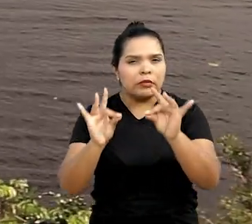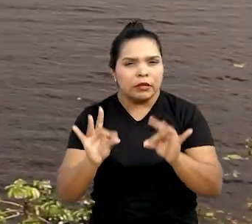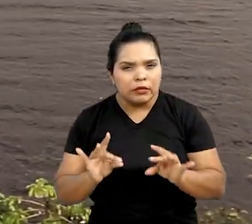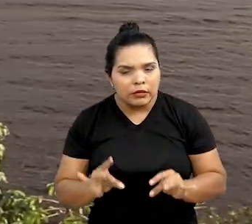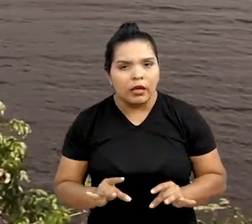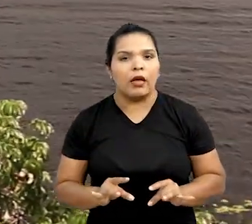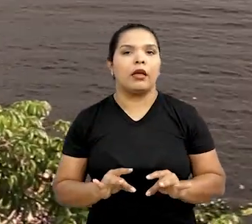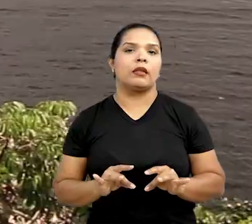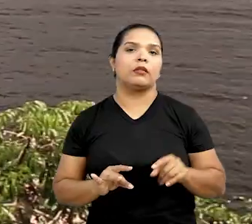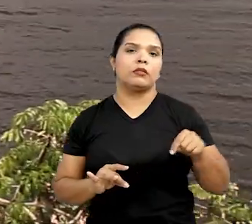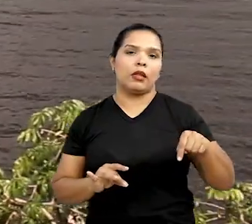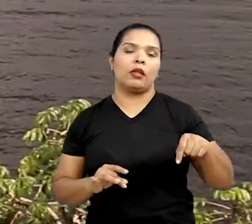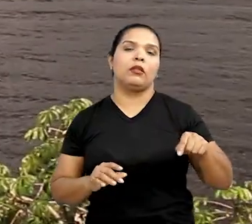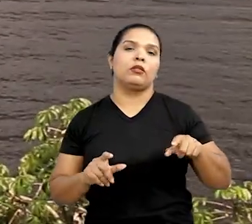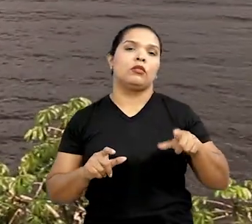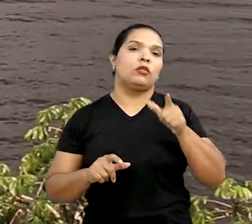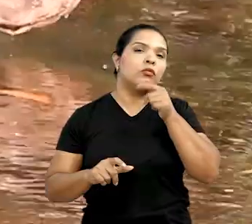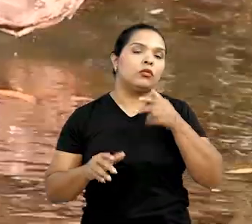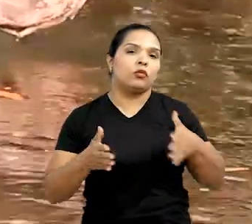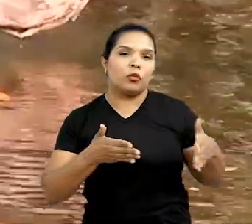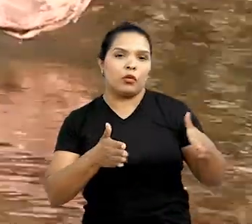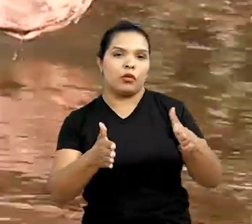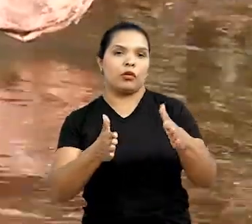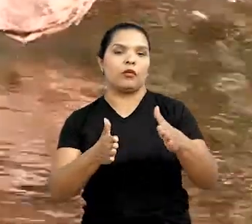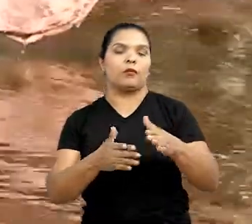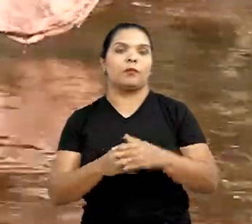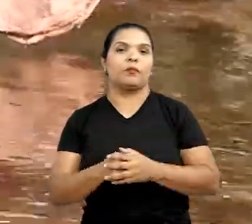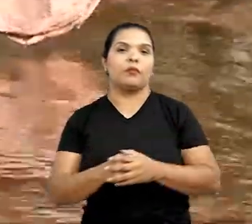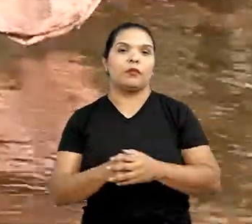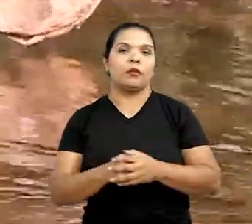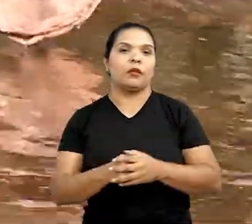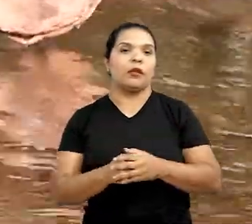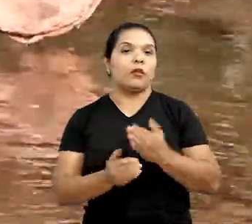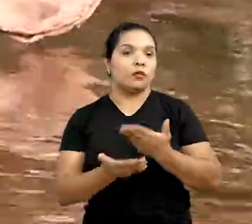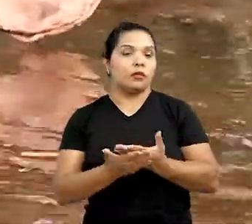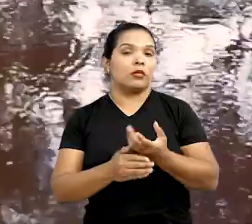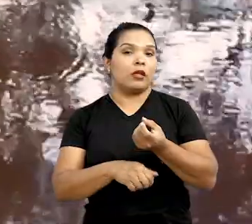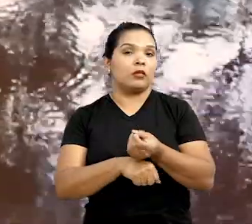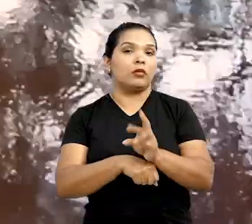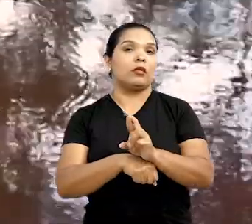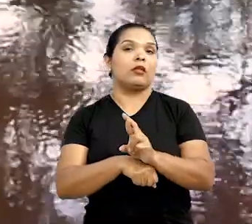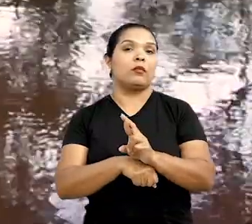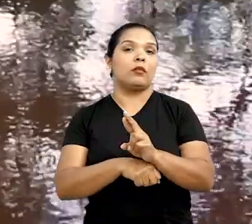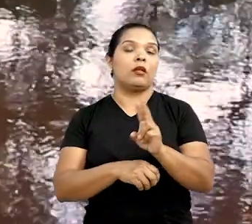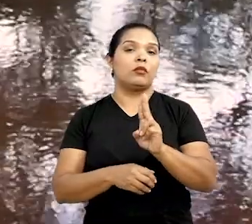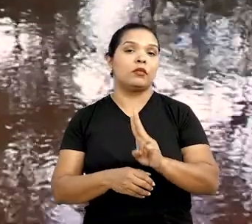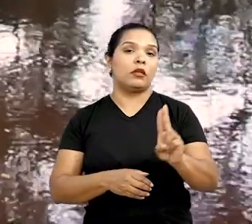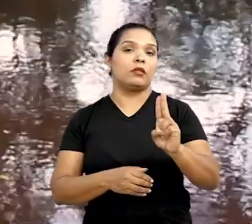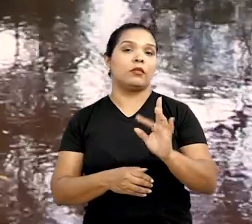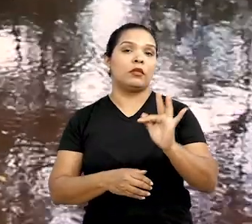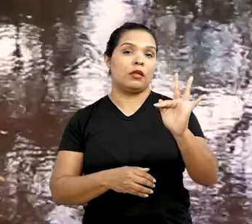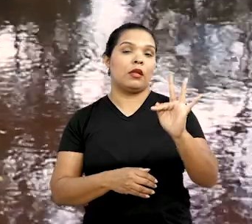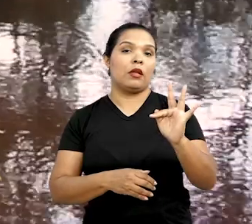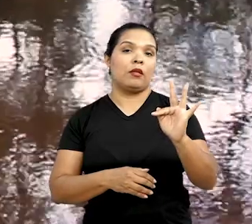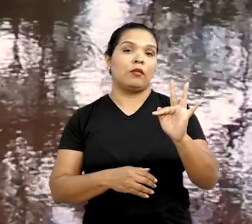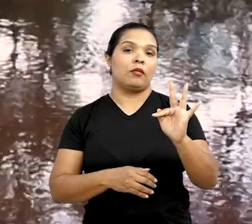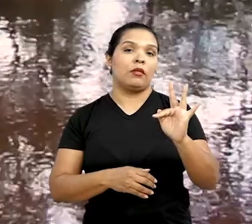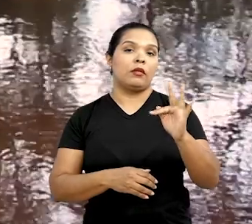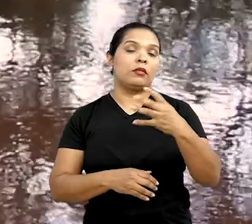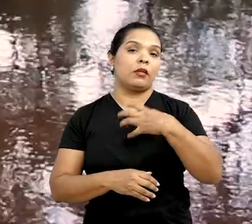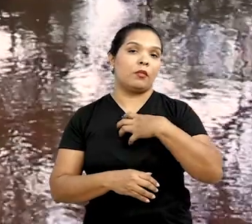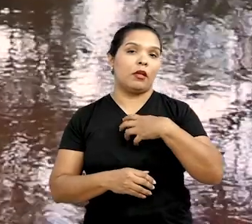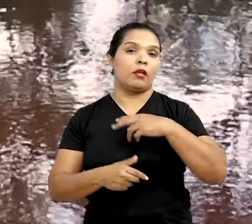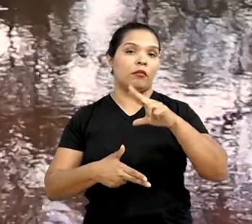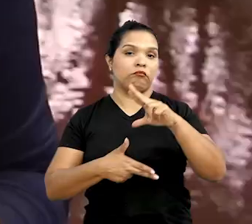da ictiofauna da bacia do Itapicuru. É o caso do trabalho da doutoranda em Ecologia pela Universidade Federal da Bahia,